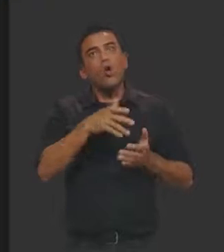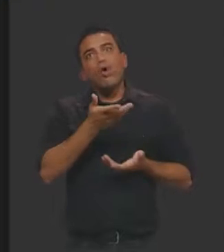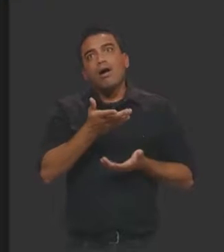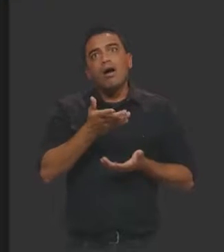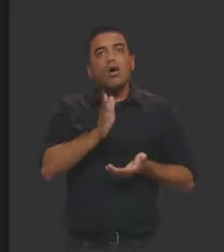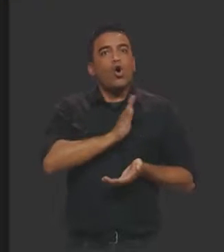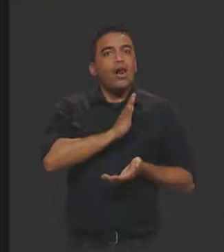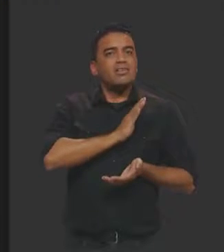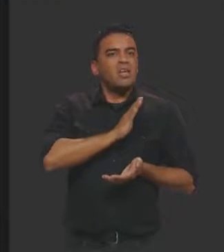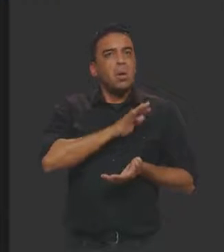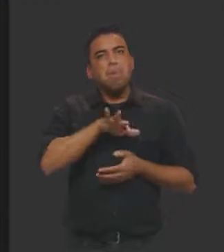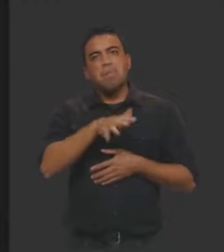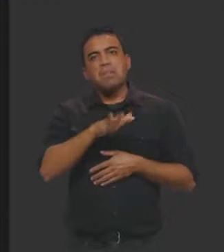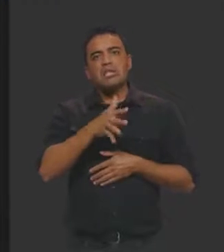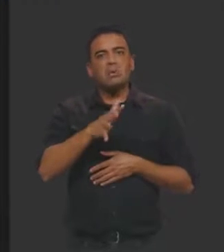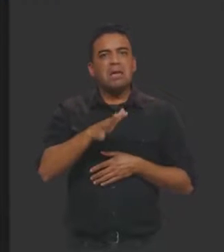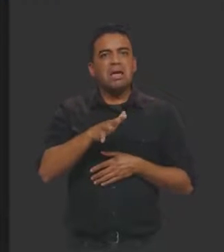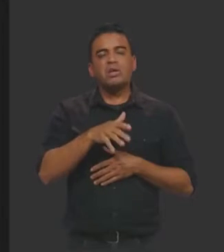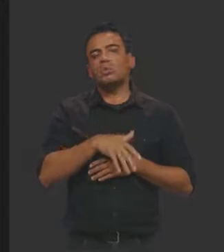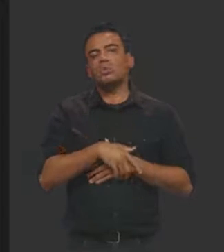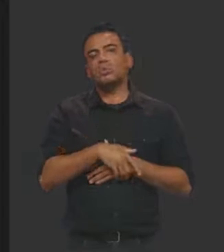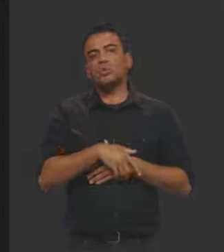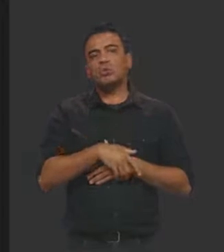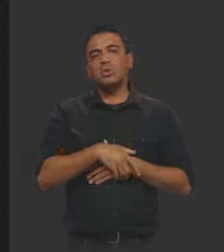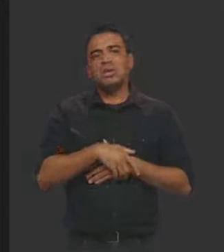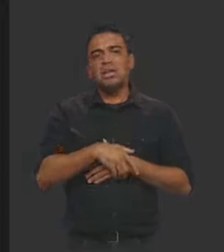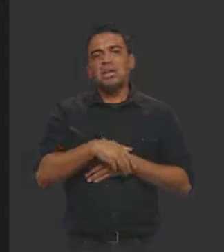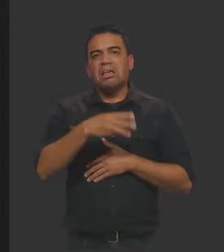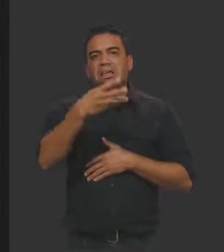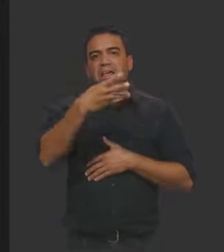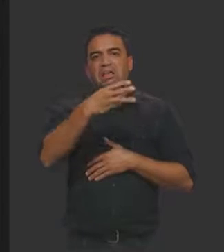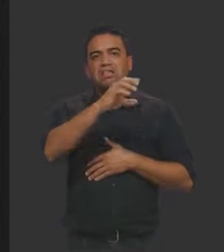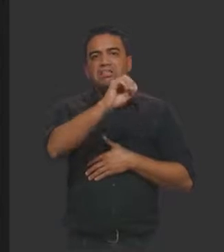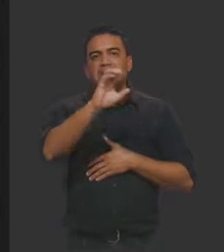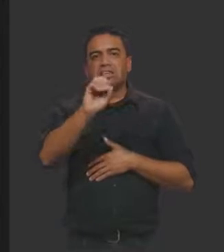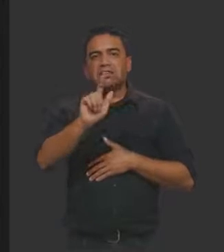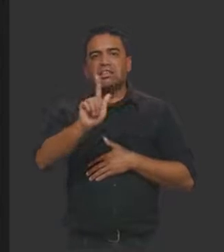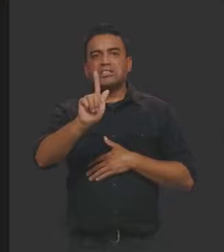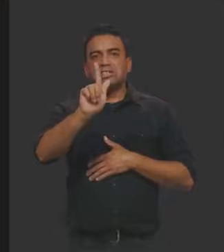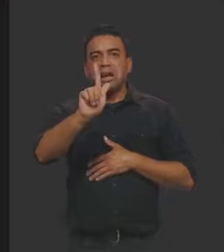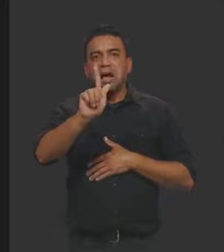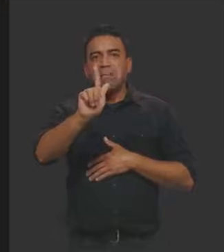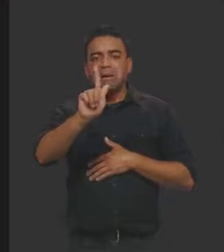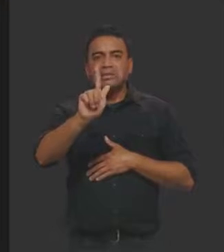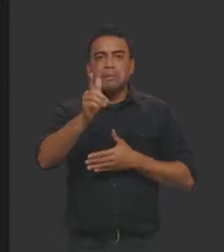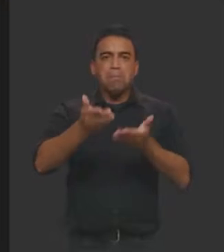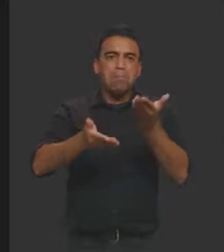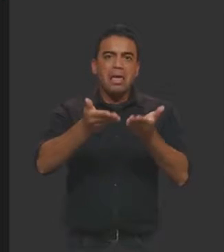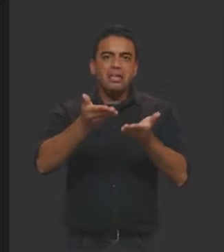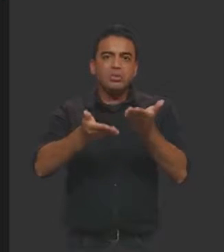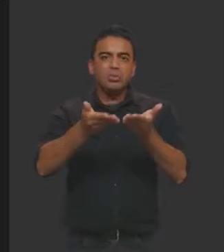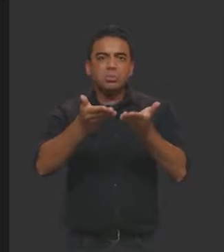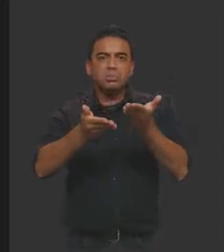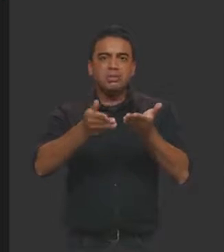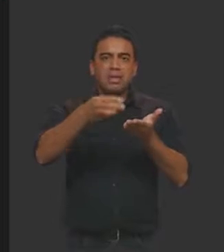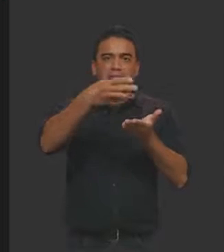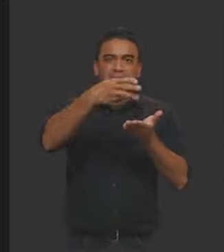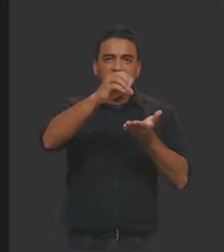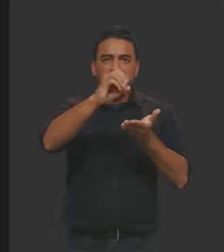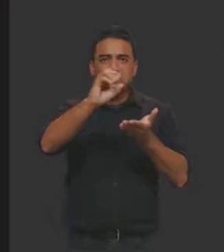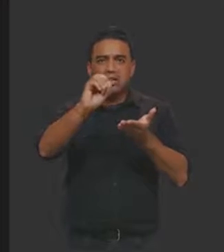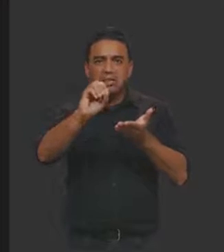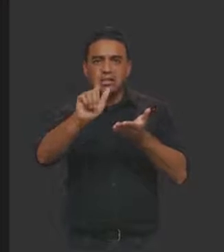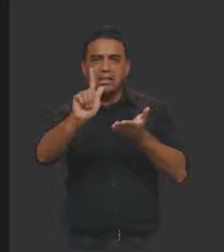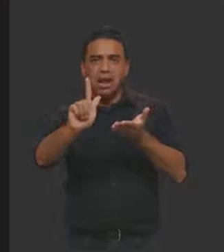adulta, mais ou menos aí 300 gramas, aí mais ou menos, e o tamanho é mais ou